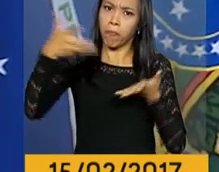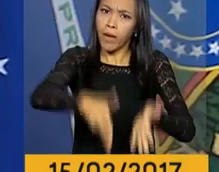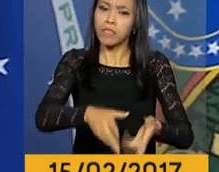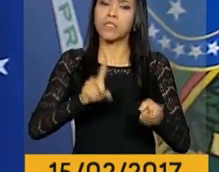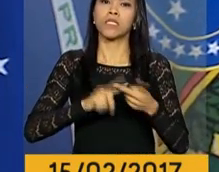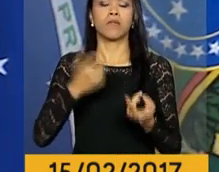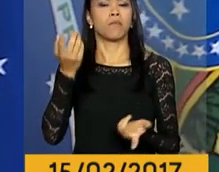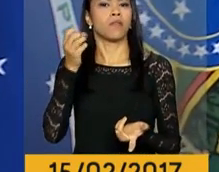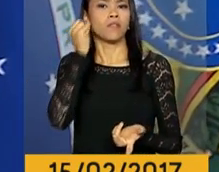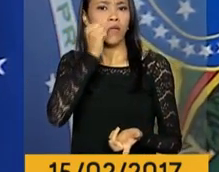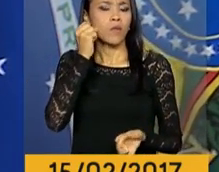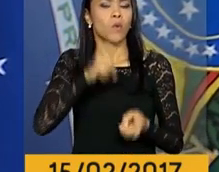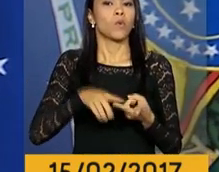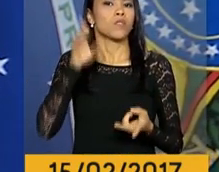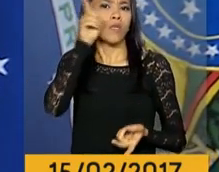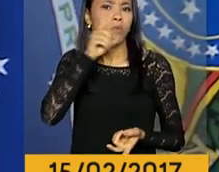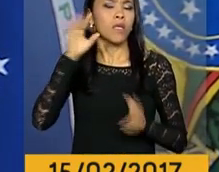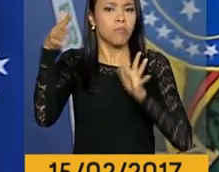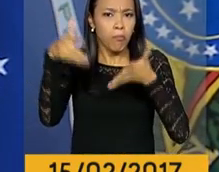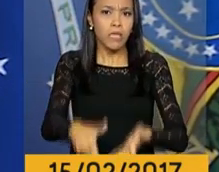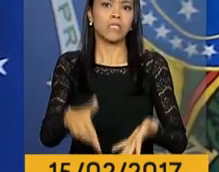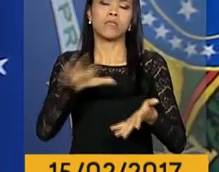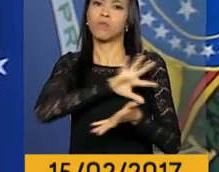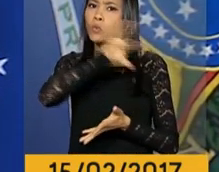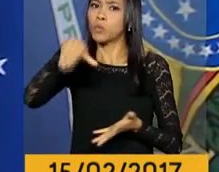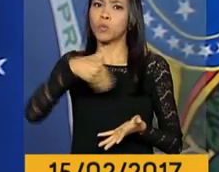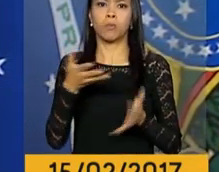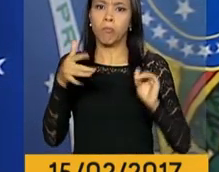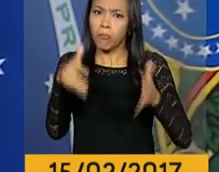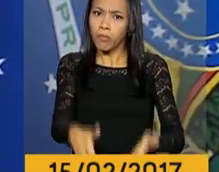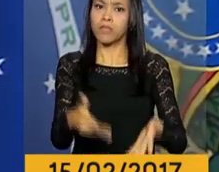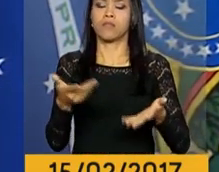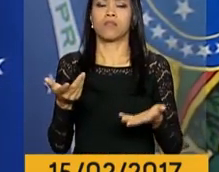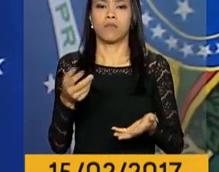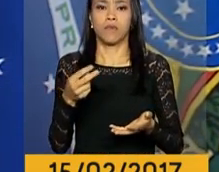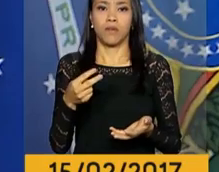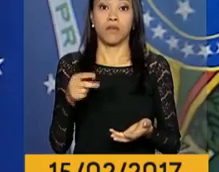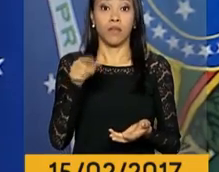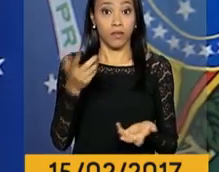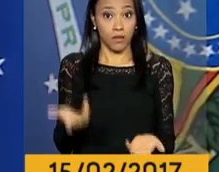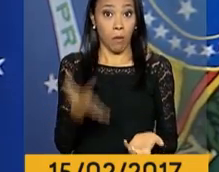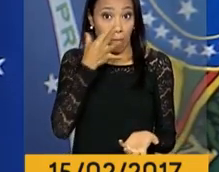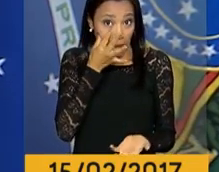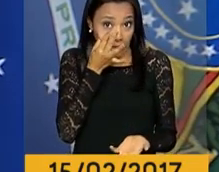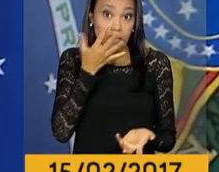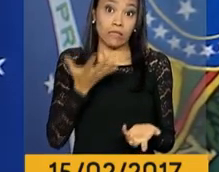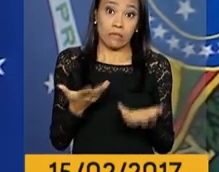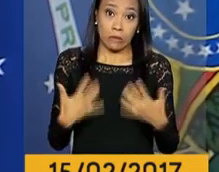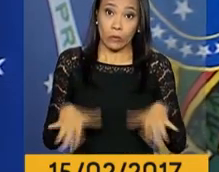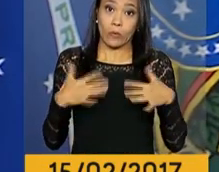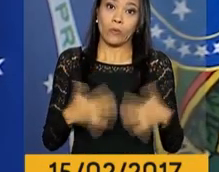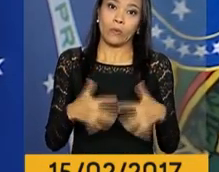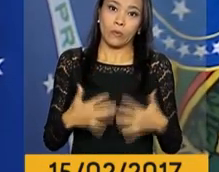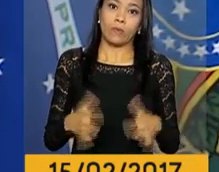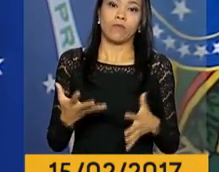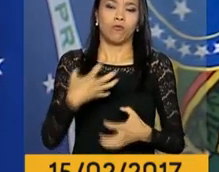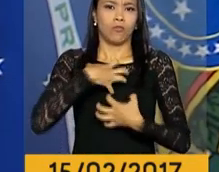os senadores comparecem, os deputados comparecem, portanto, revelando uma, digamos assim, uma vitalidade